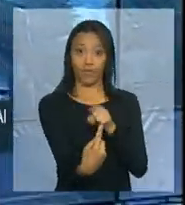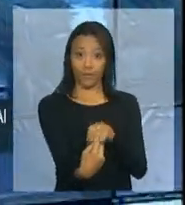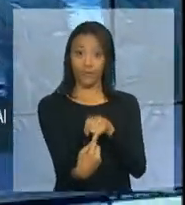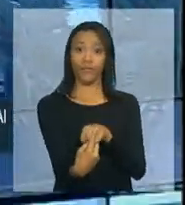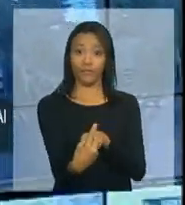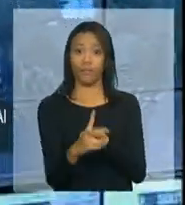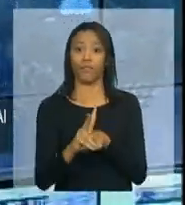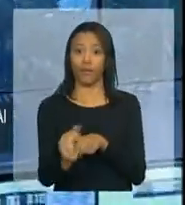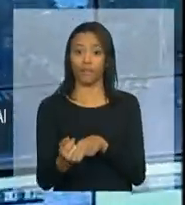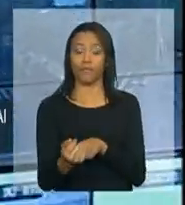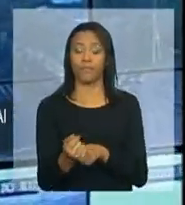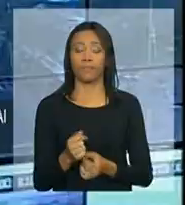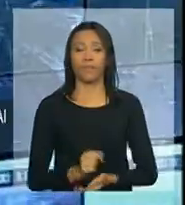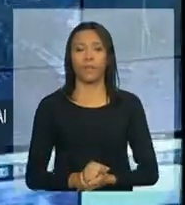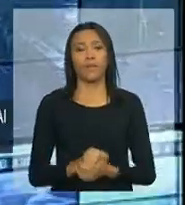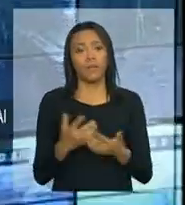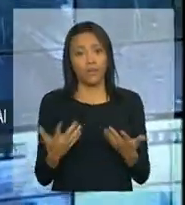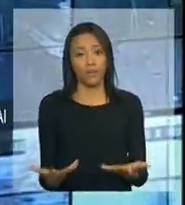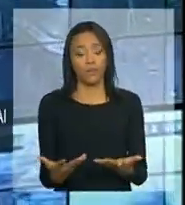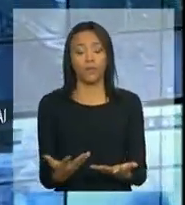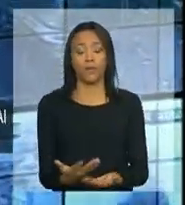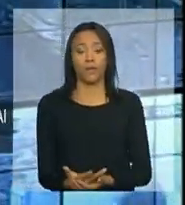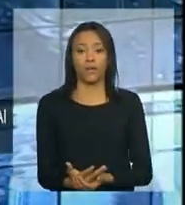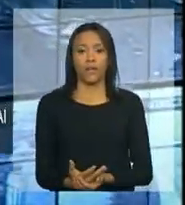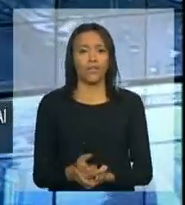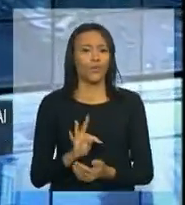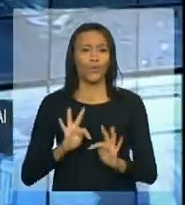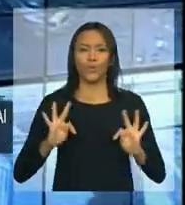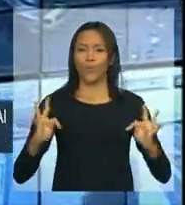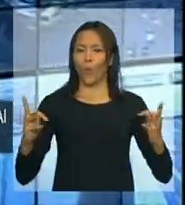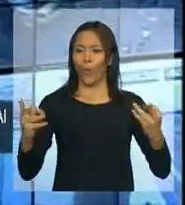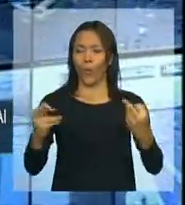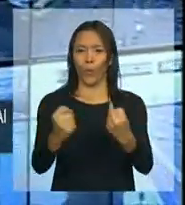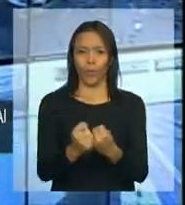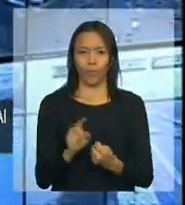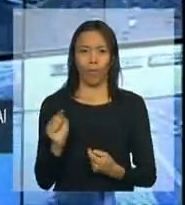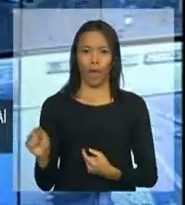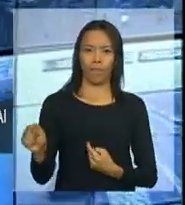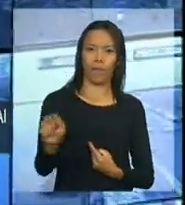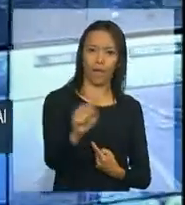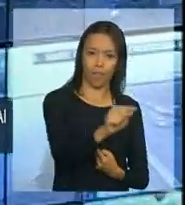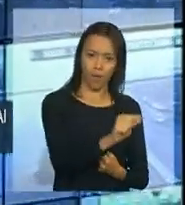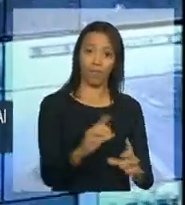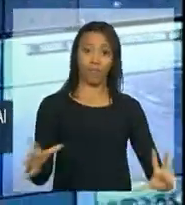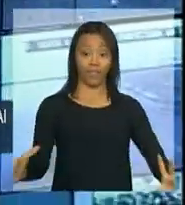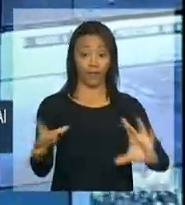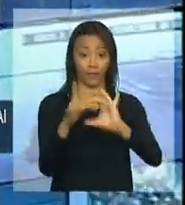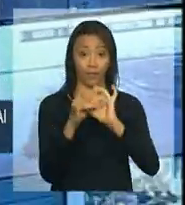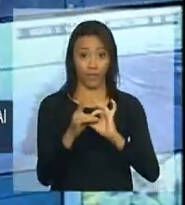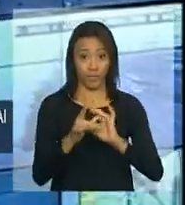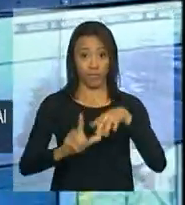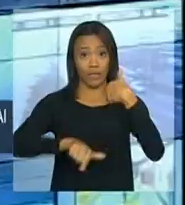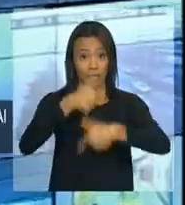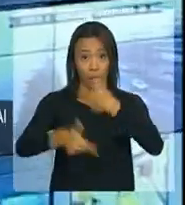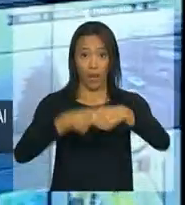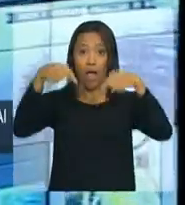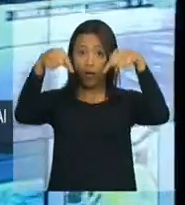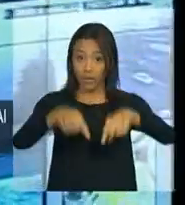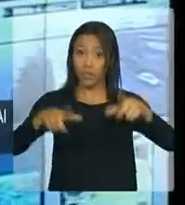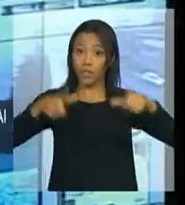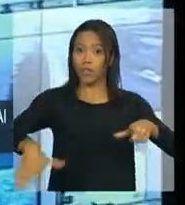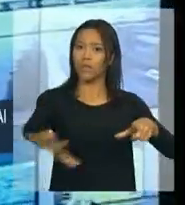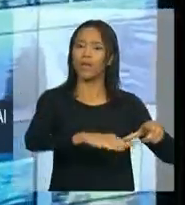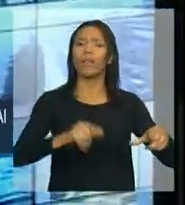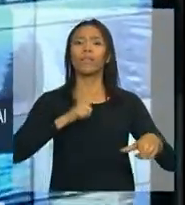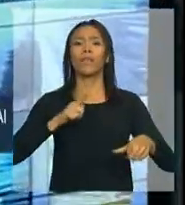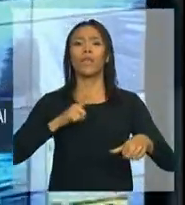Controle. Portanto, presidenta, todas as forças terão a oportunidade de trabalhar aqui. Há uma sala de